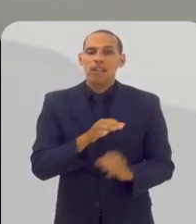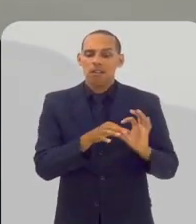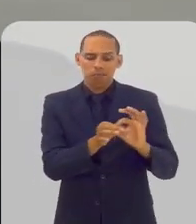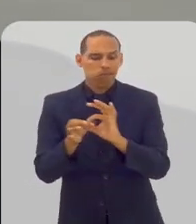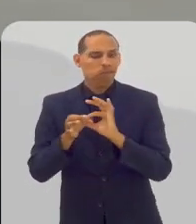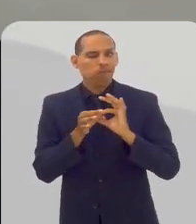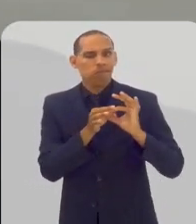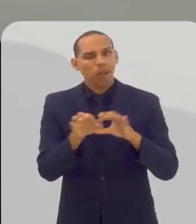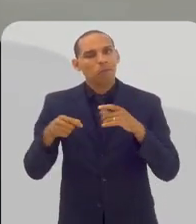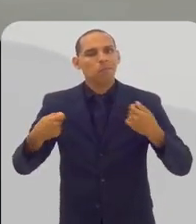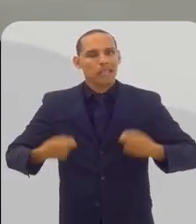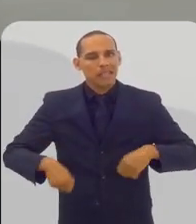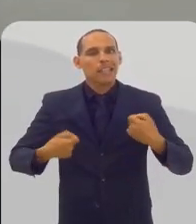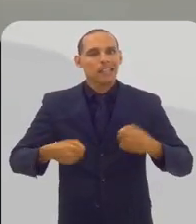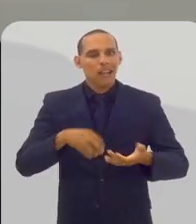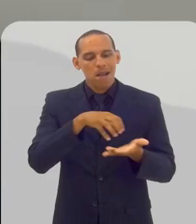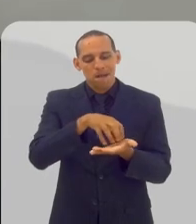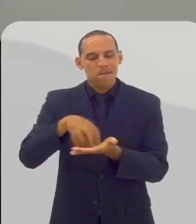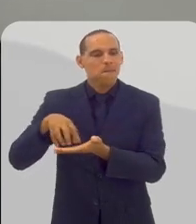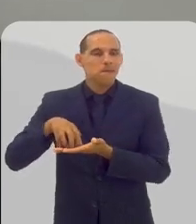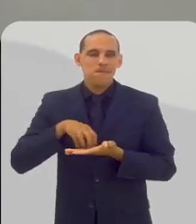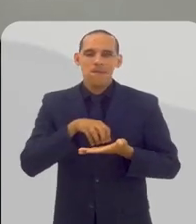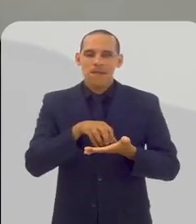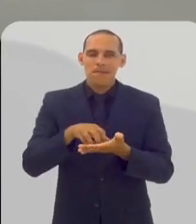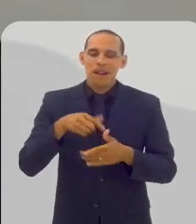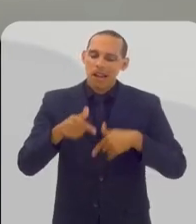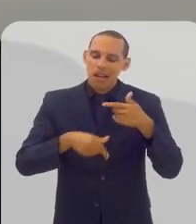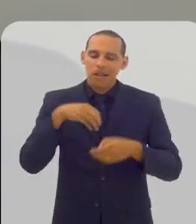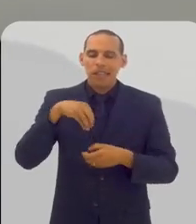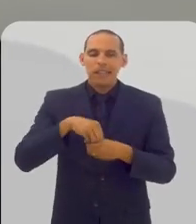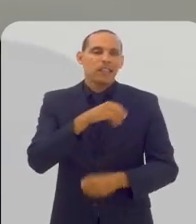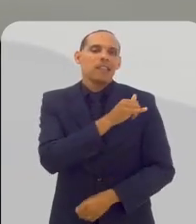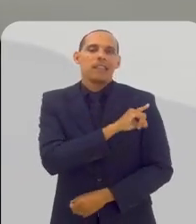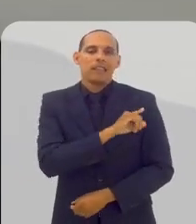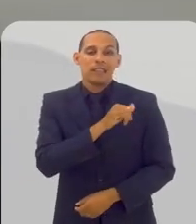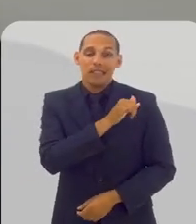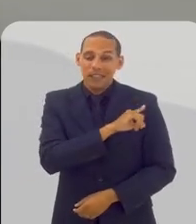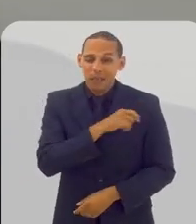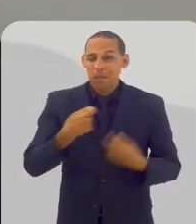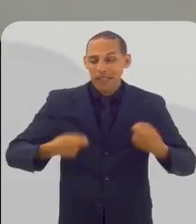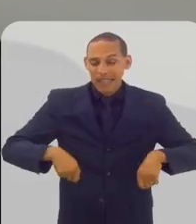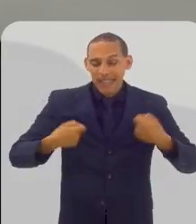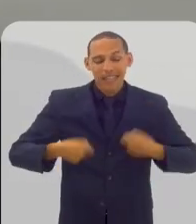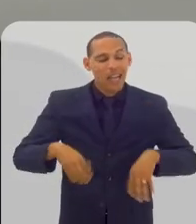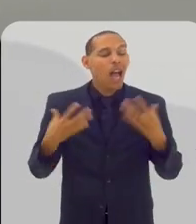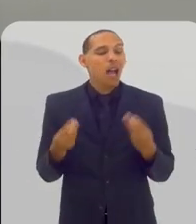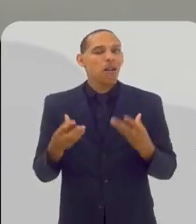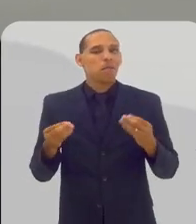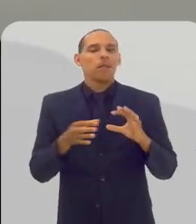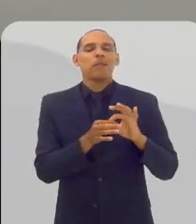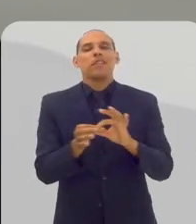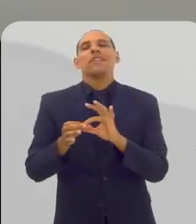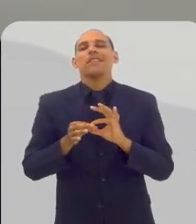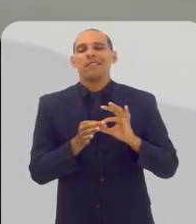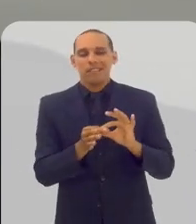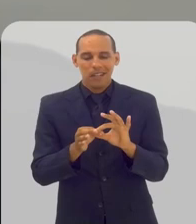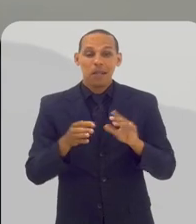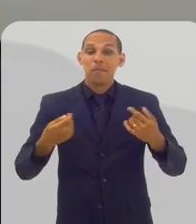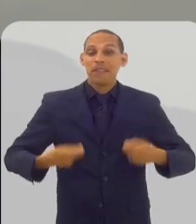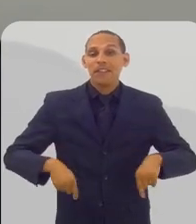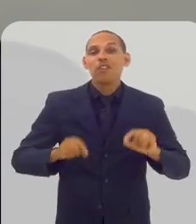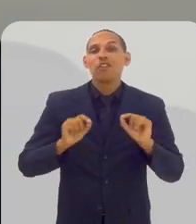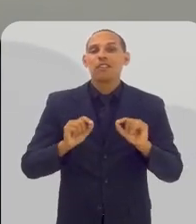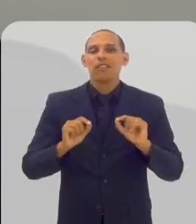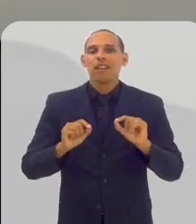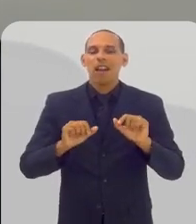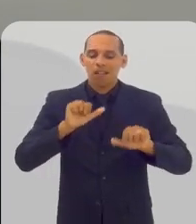e precisa de ter uma união tem que ter uma união entre as entidades todas que trabalham no Rio de Janeiro Rio de Janeiro precisa muito Rio